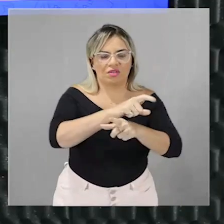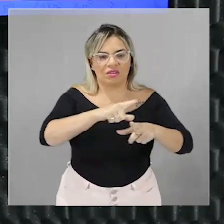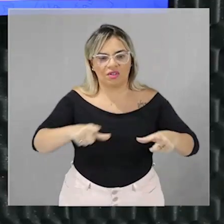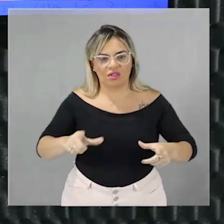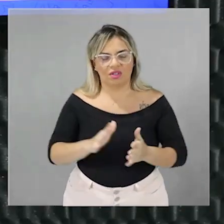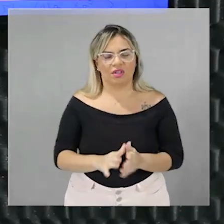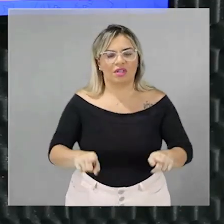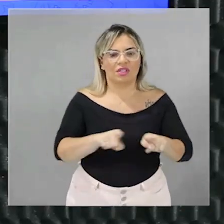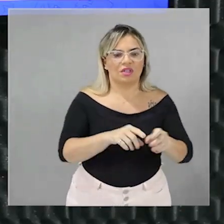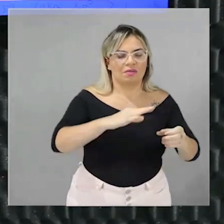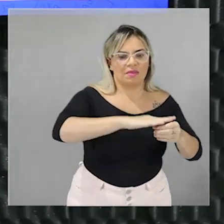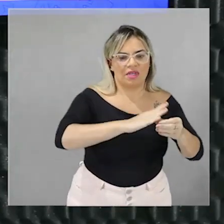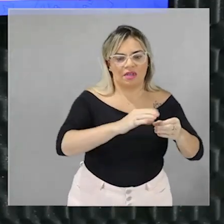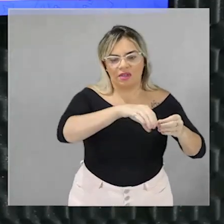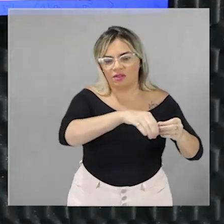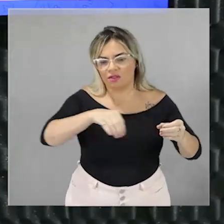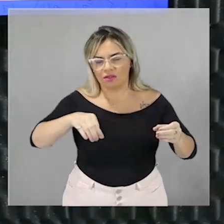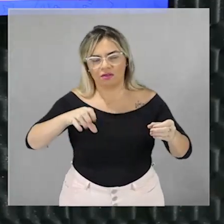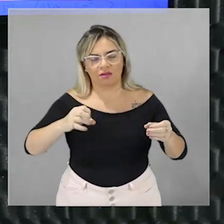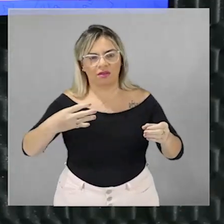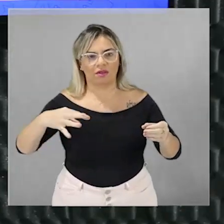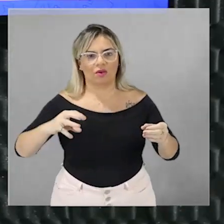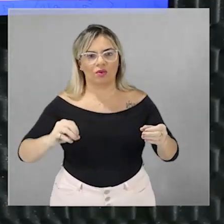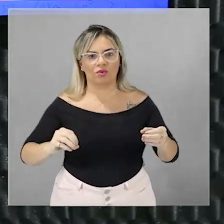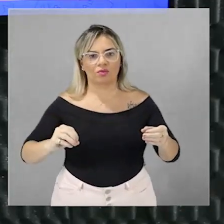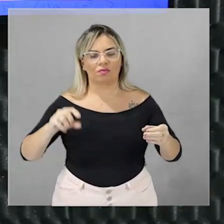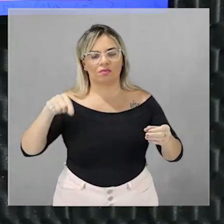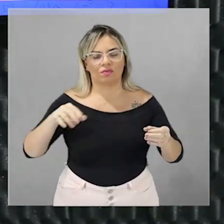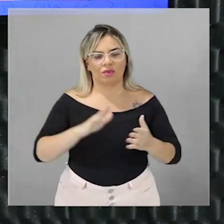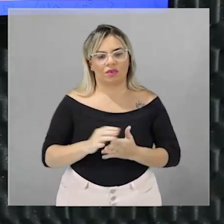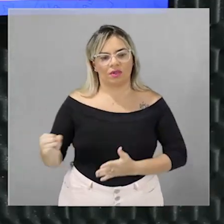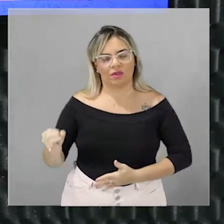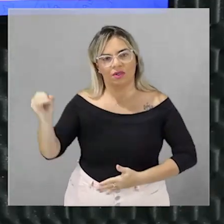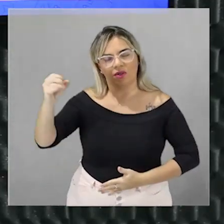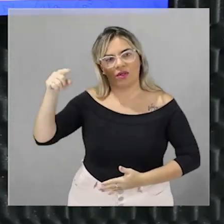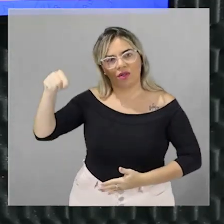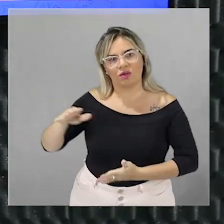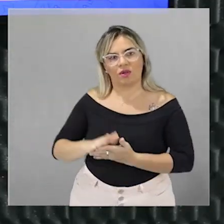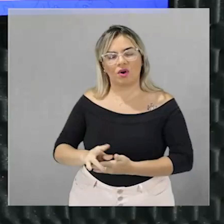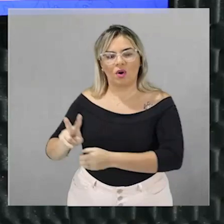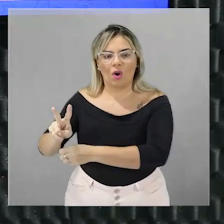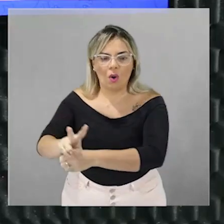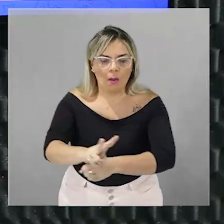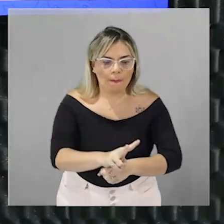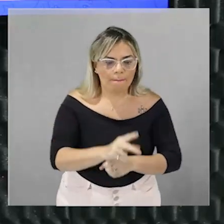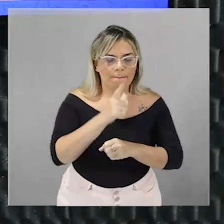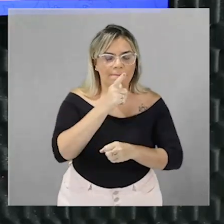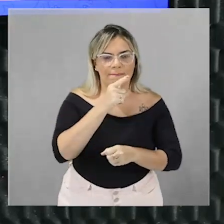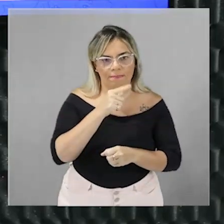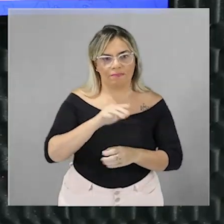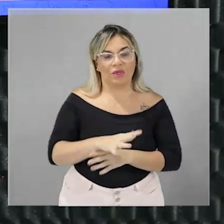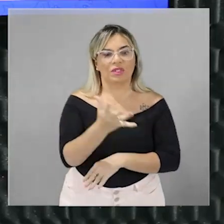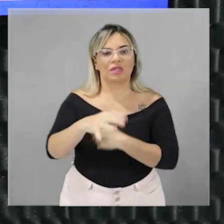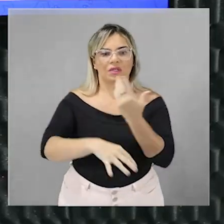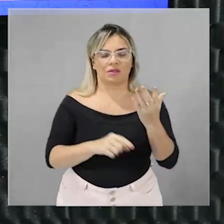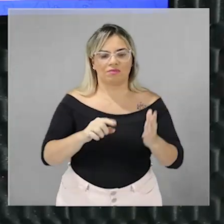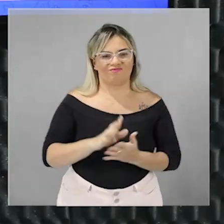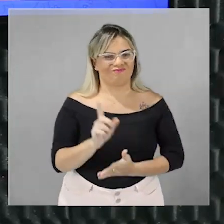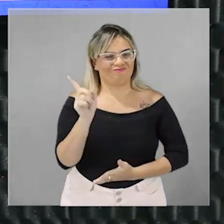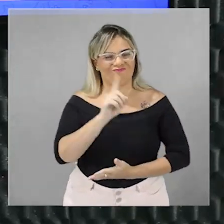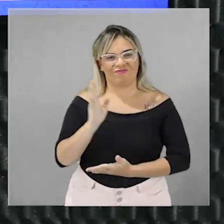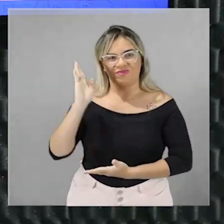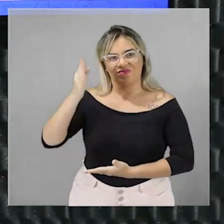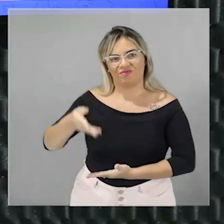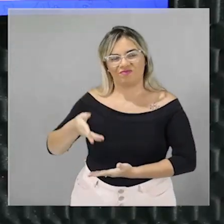de esgoto. A preservação de mananciais e rios é muito importante para a preservação da água em si, mas ela não é